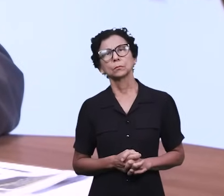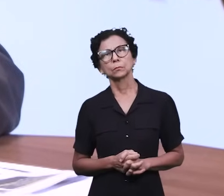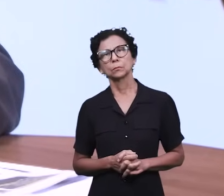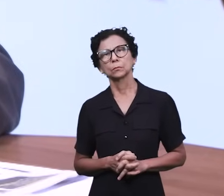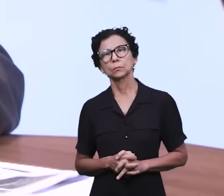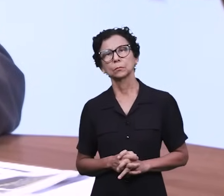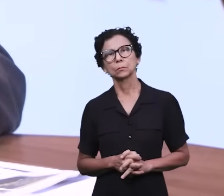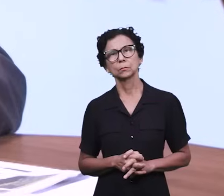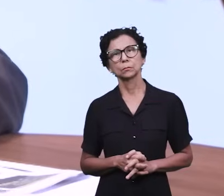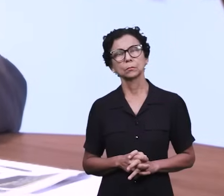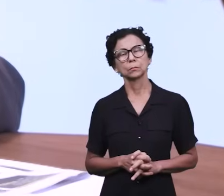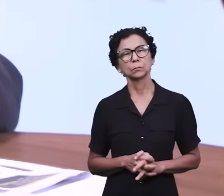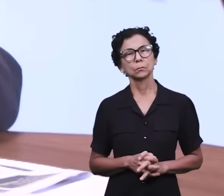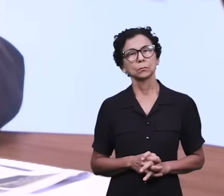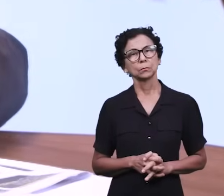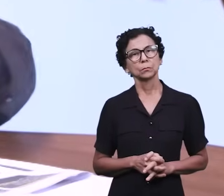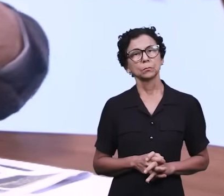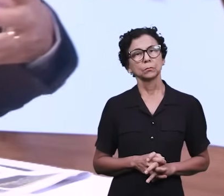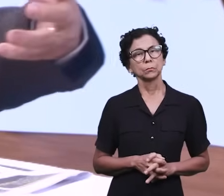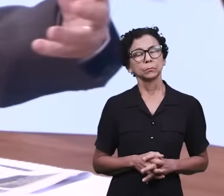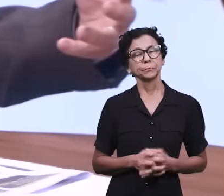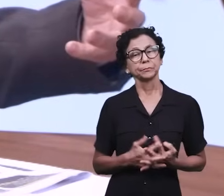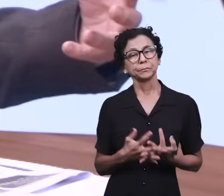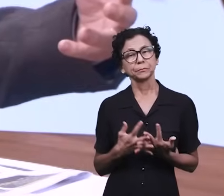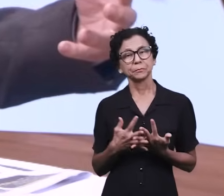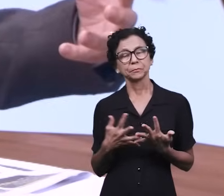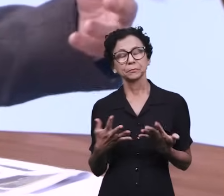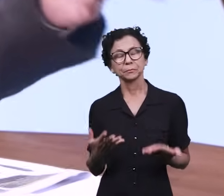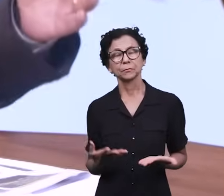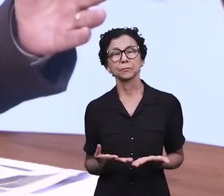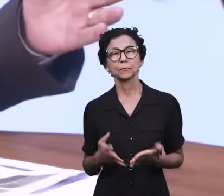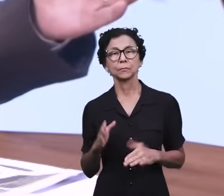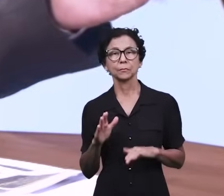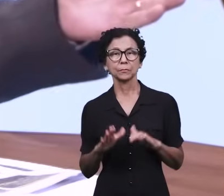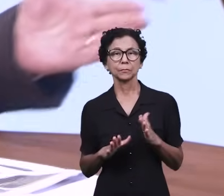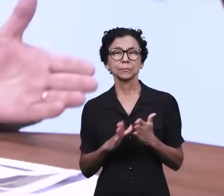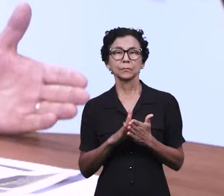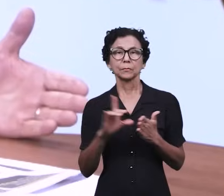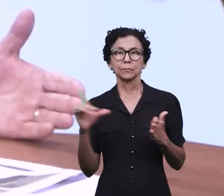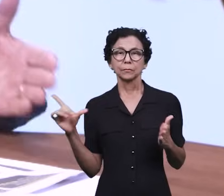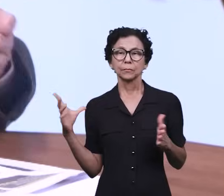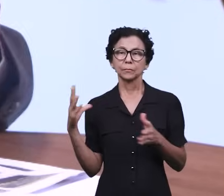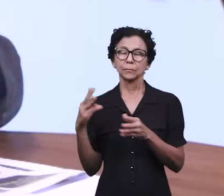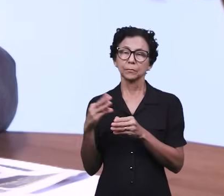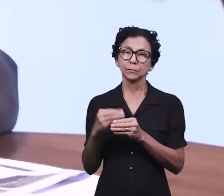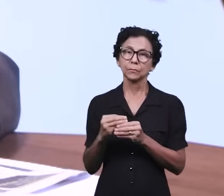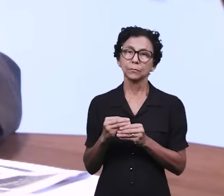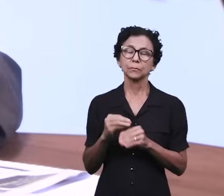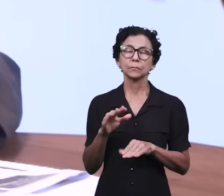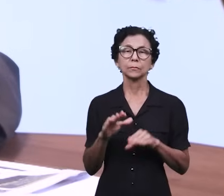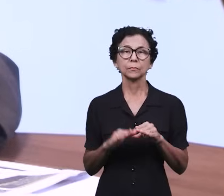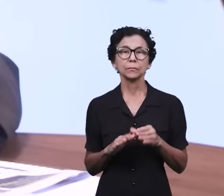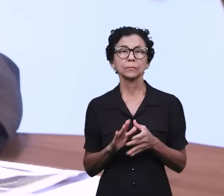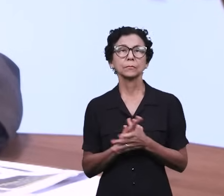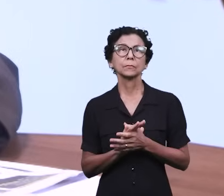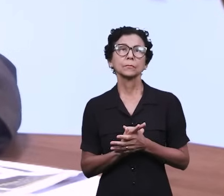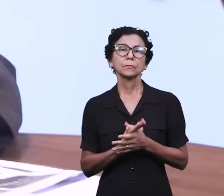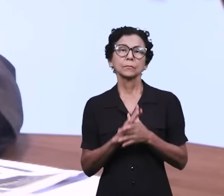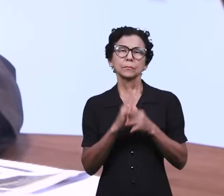tempo falando muita coisa, ora estende o tempo para falar de outra coisa, que foi o caso